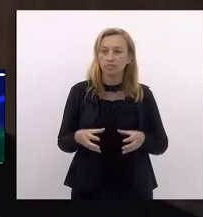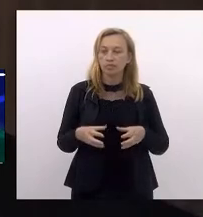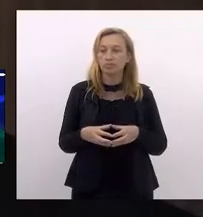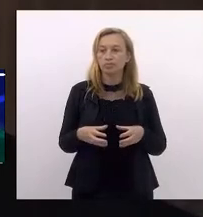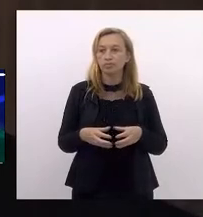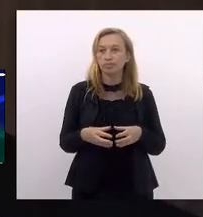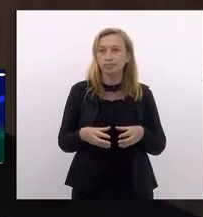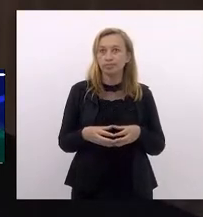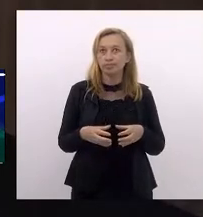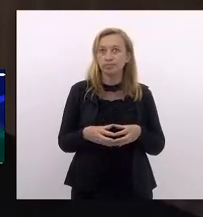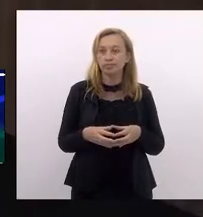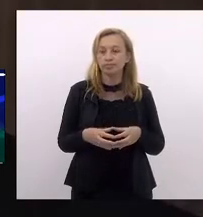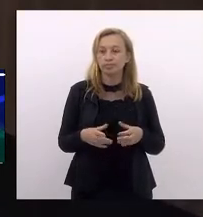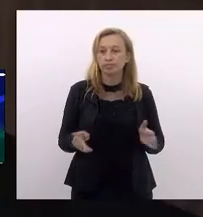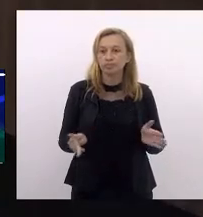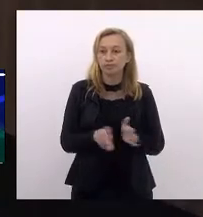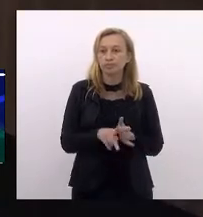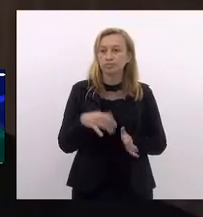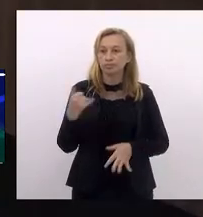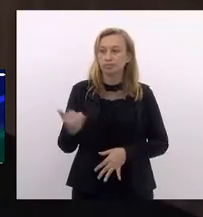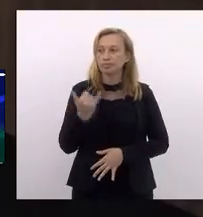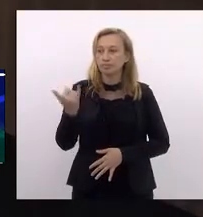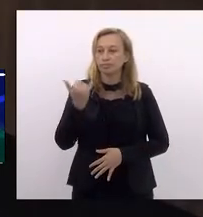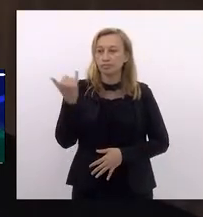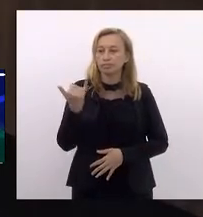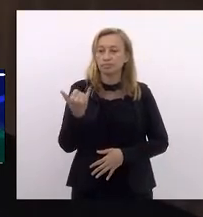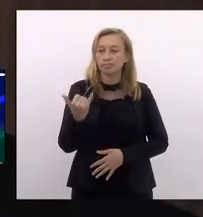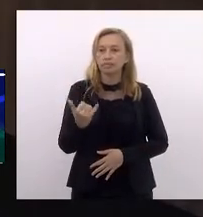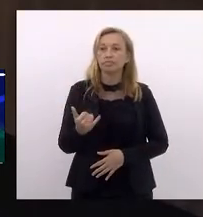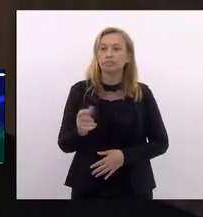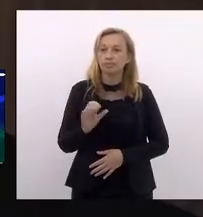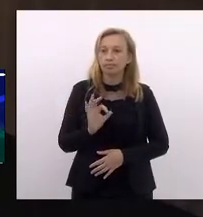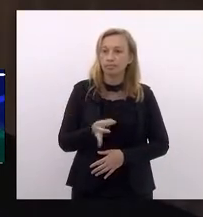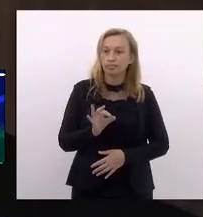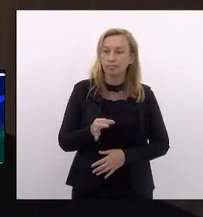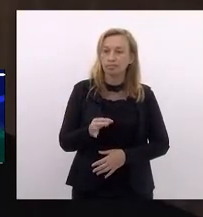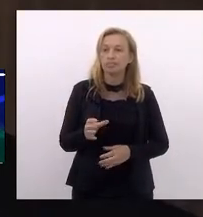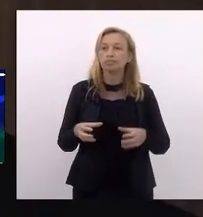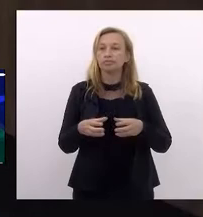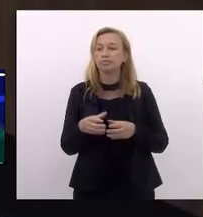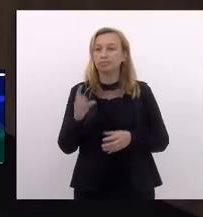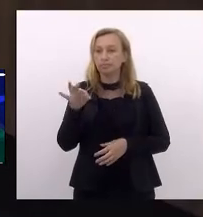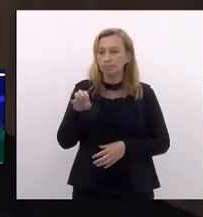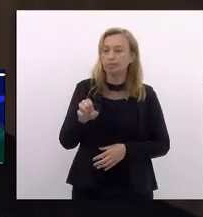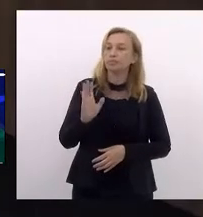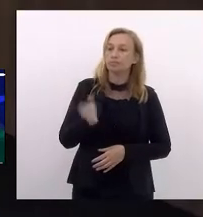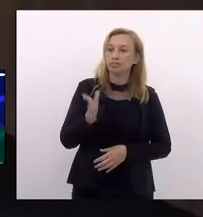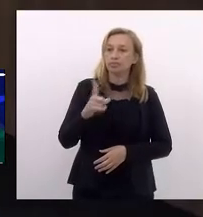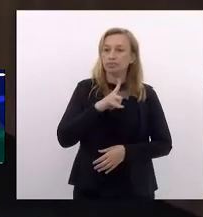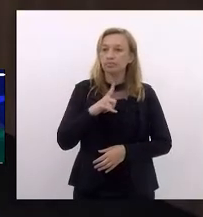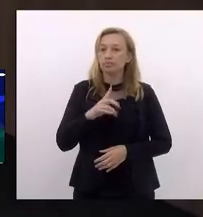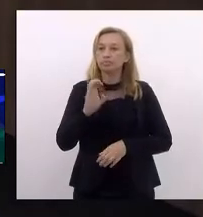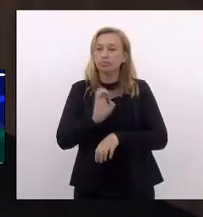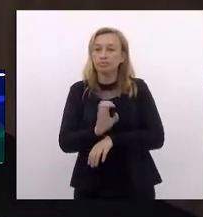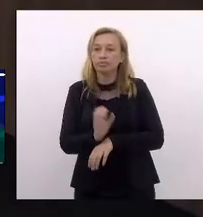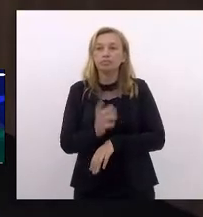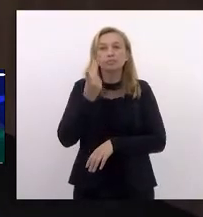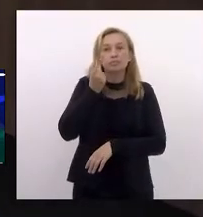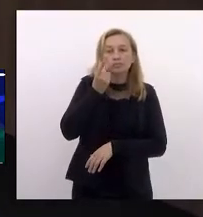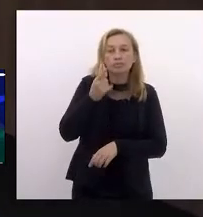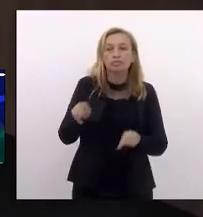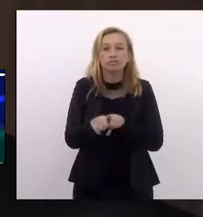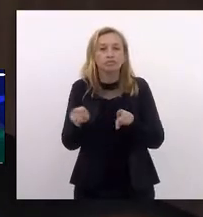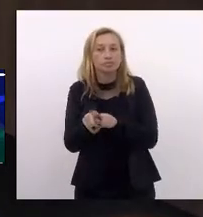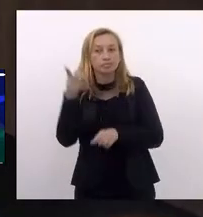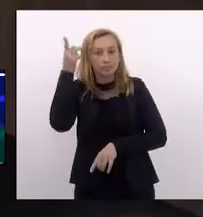comissão senhor presidente o projeto é extremamente meritório inclusive o comitê já existe também nos estados do Ceará e de São